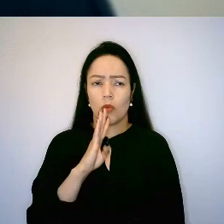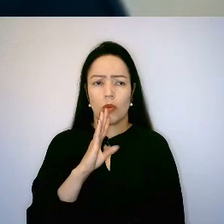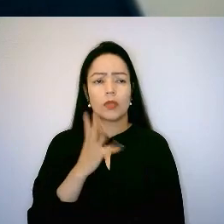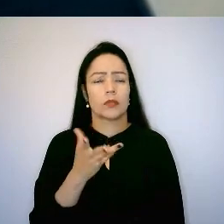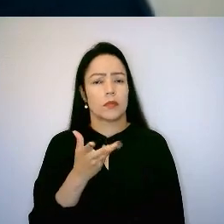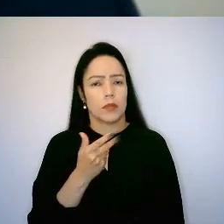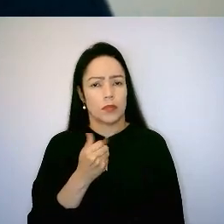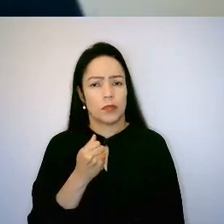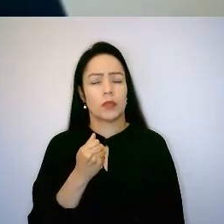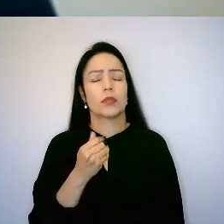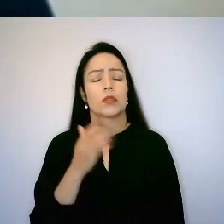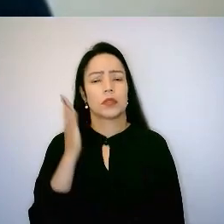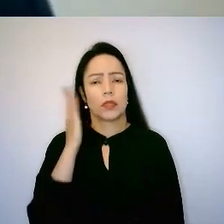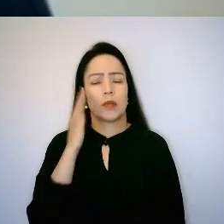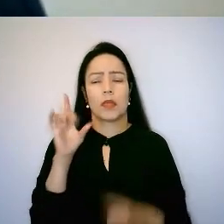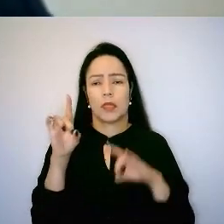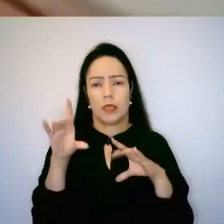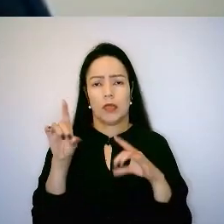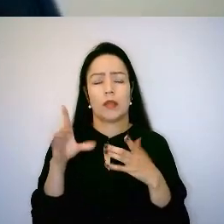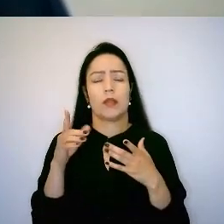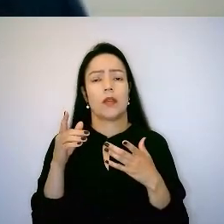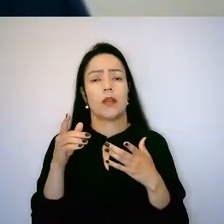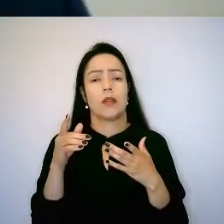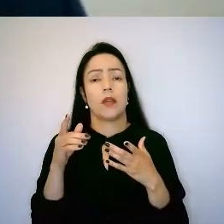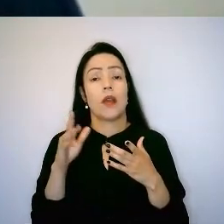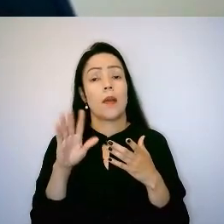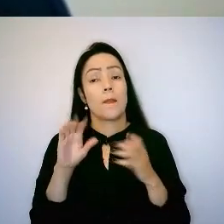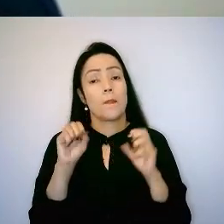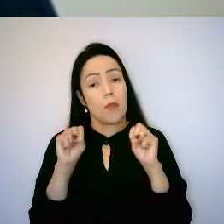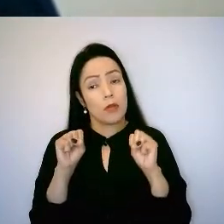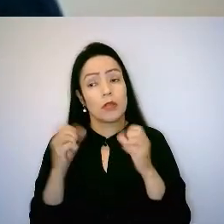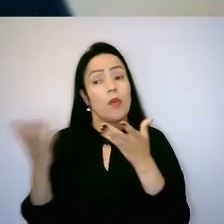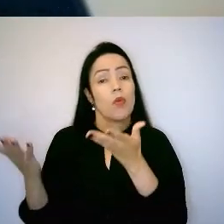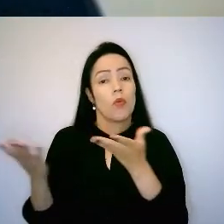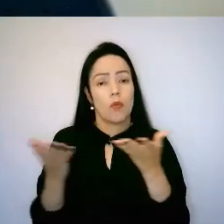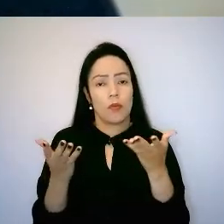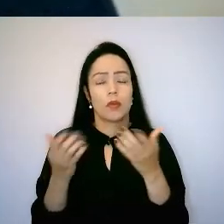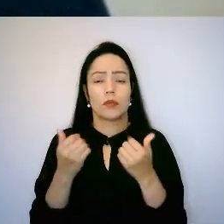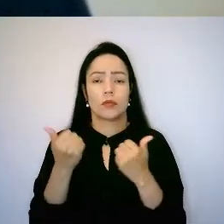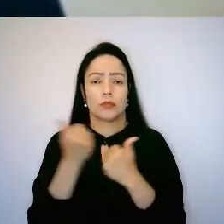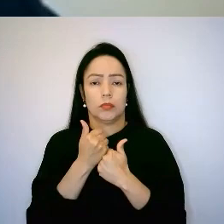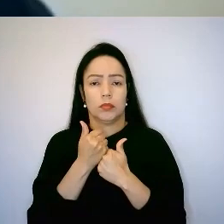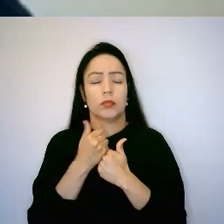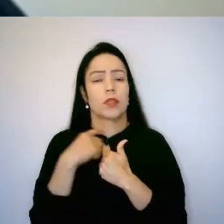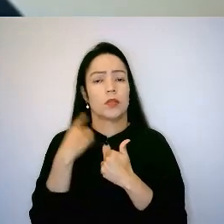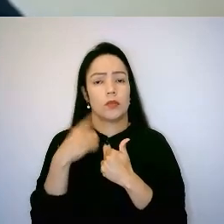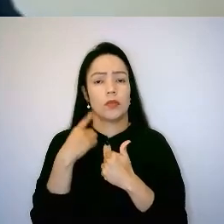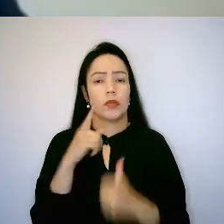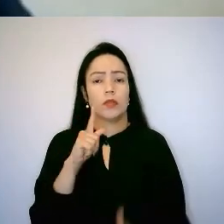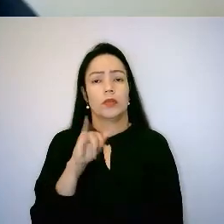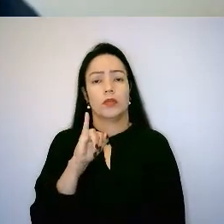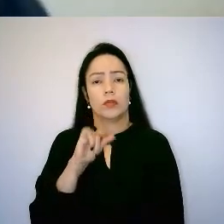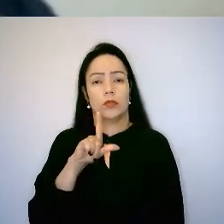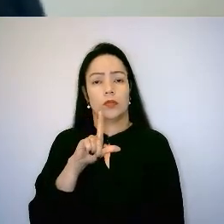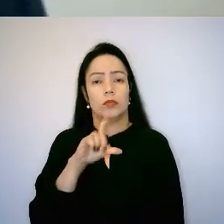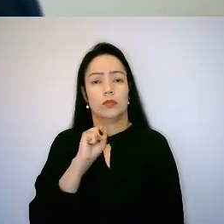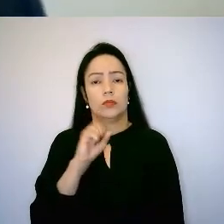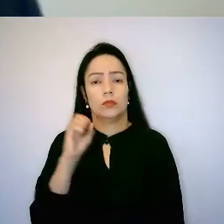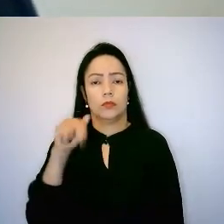destacada atuação acadêmica tenha sido convidado a substituir excelentíssima Desembargador Gilson em um caso específico